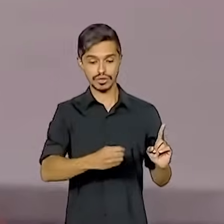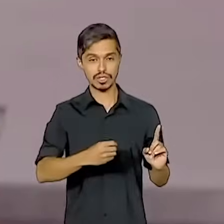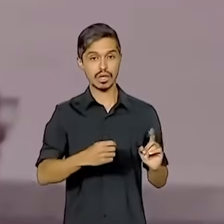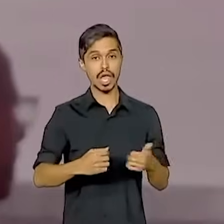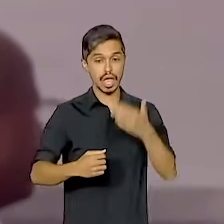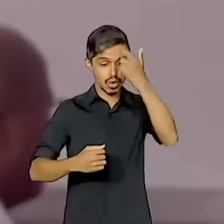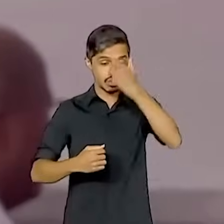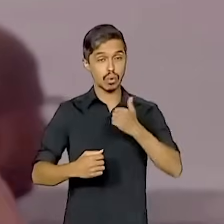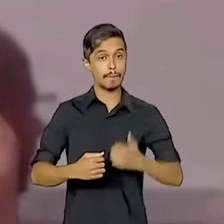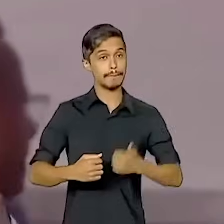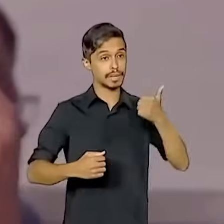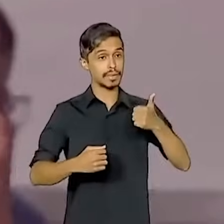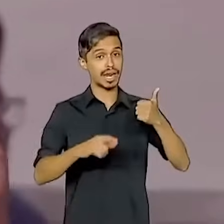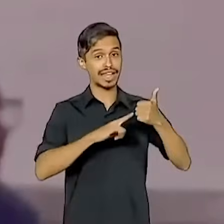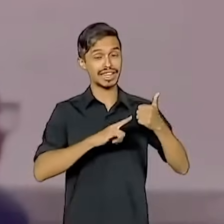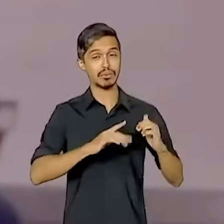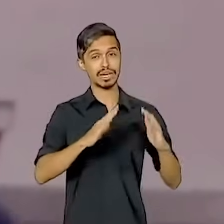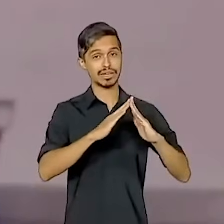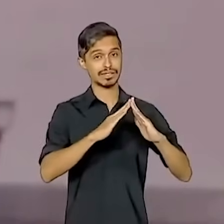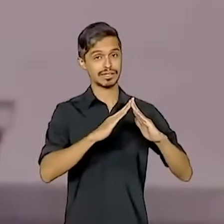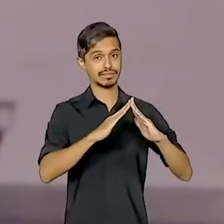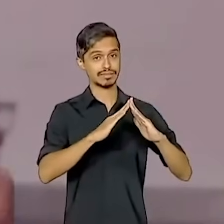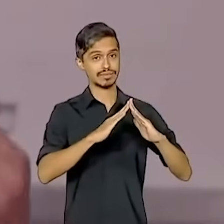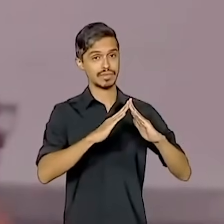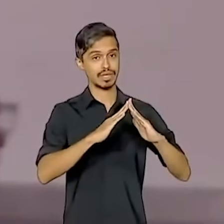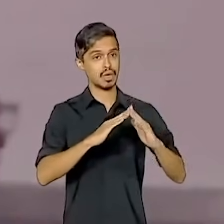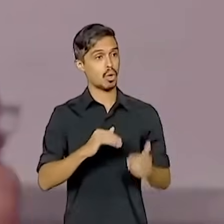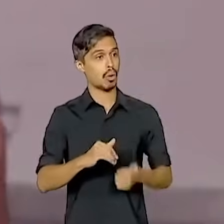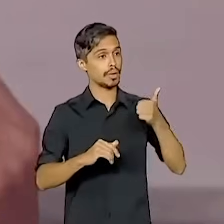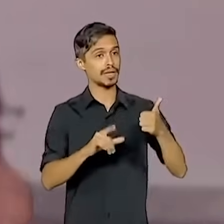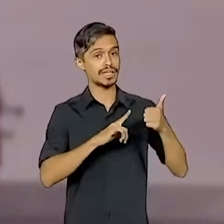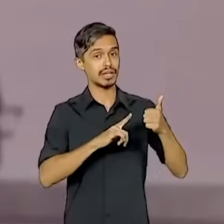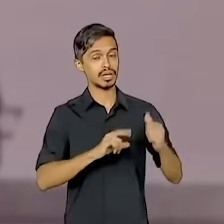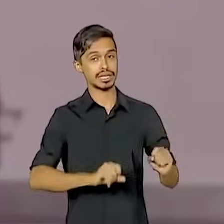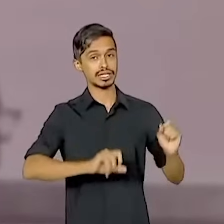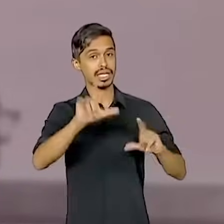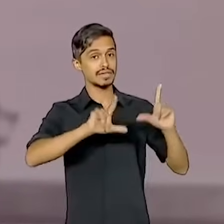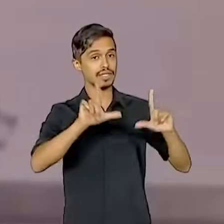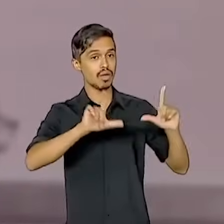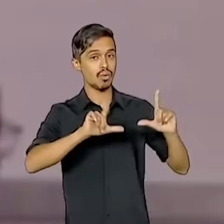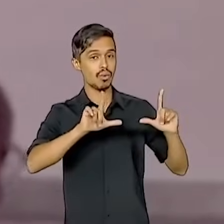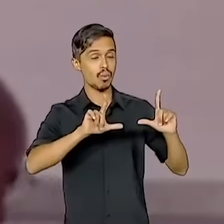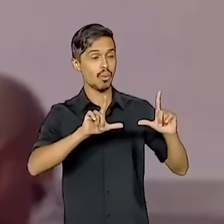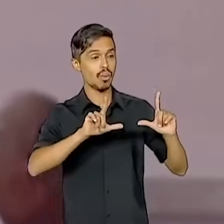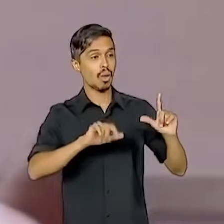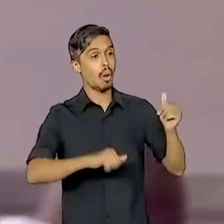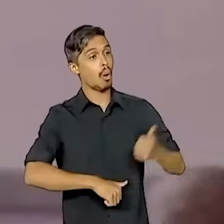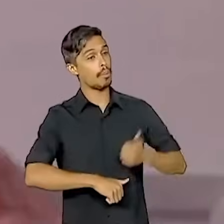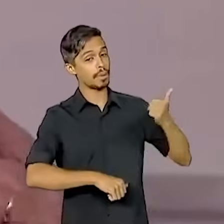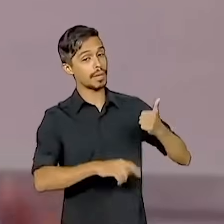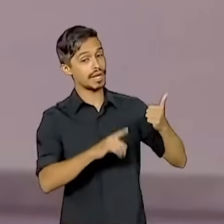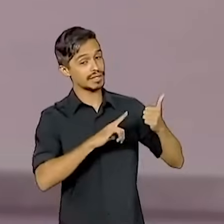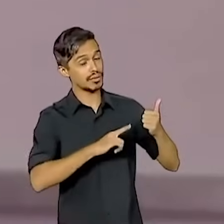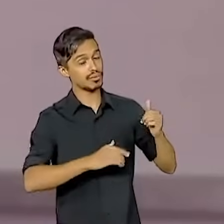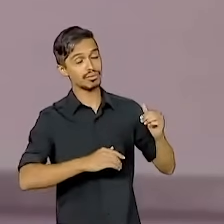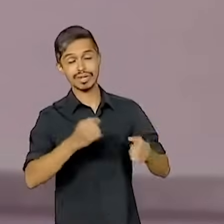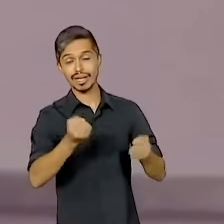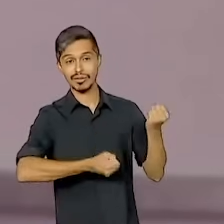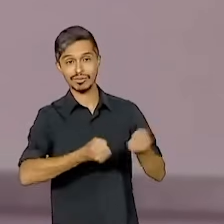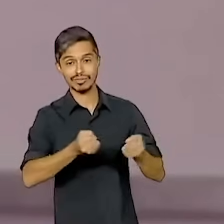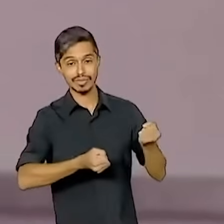o primeiro a ter uma casa, o primeiro a ter uma televisão, o primeiro a ter um